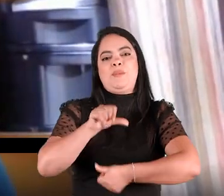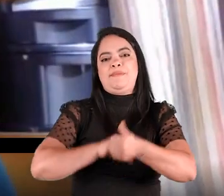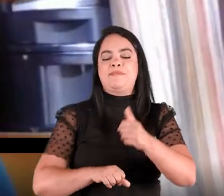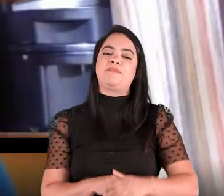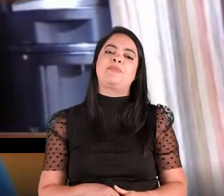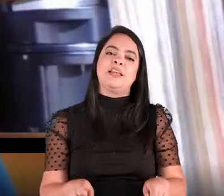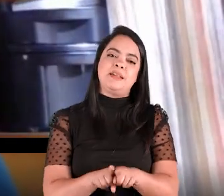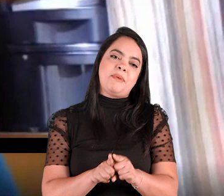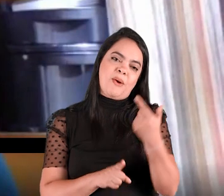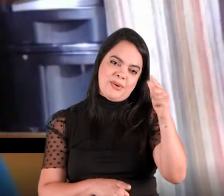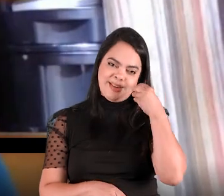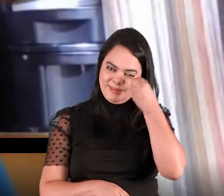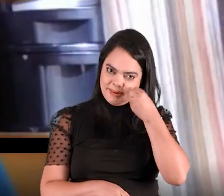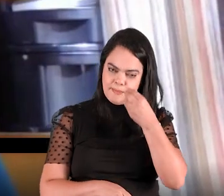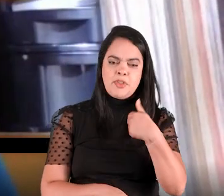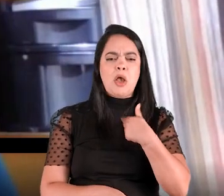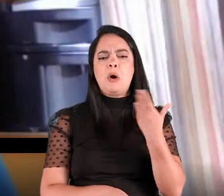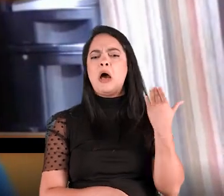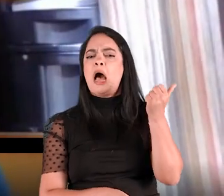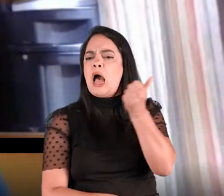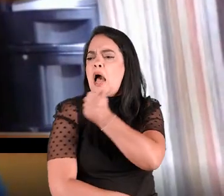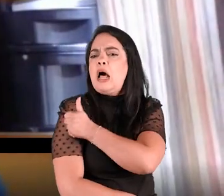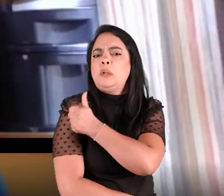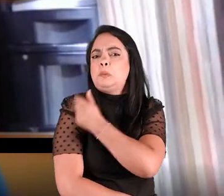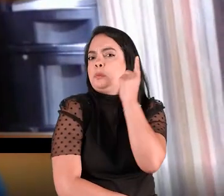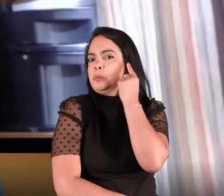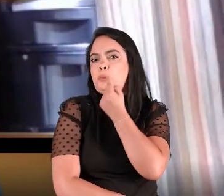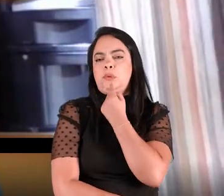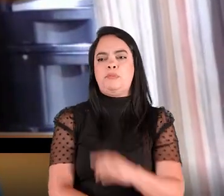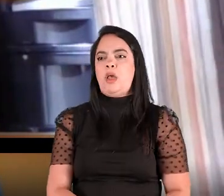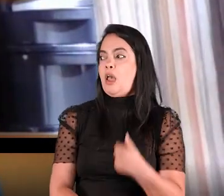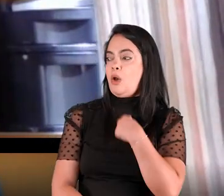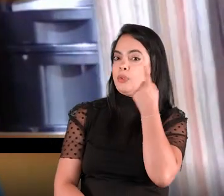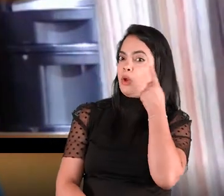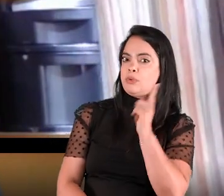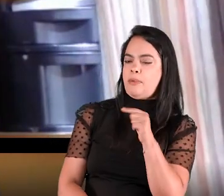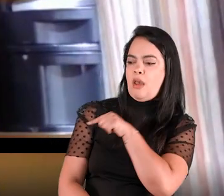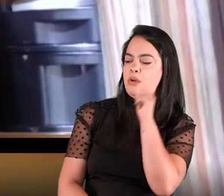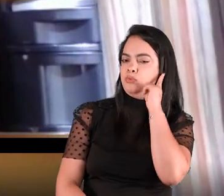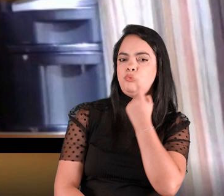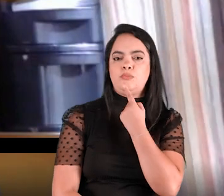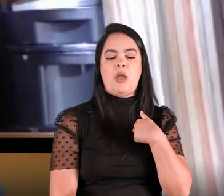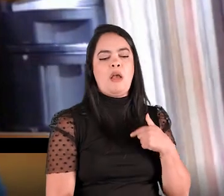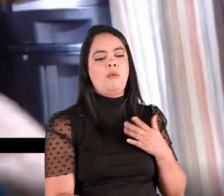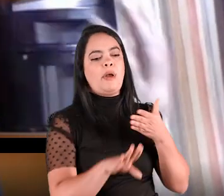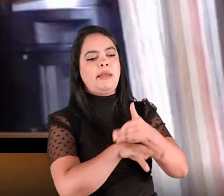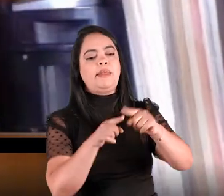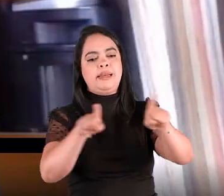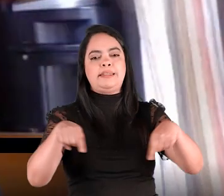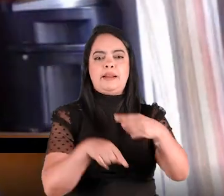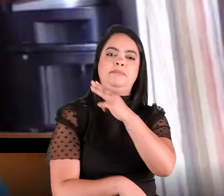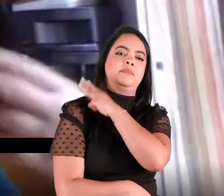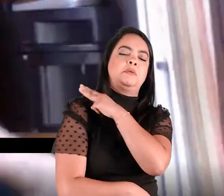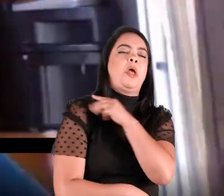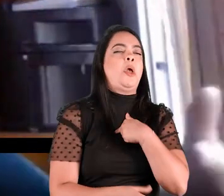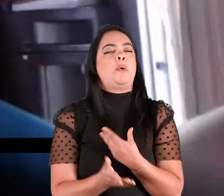tinha um aluno surdo e eu não sabia que ele era surdo. Eu entrei na sala de aula no ensino médio e comecei a dar